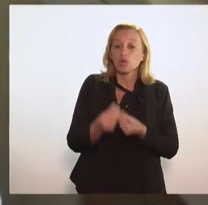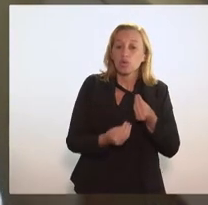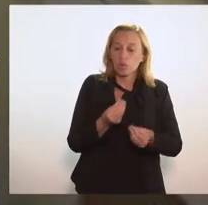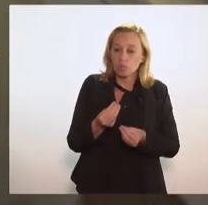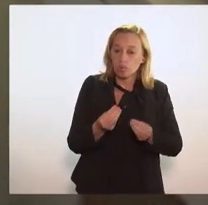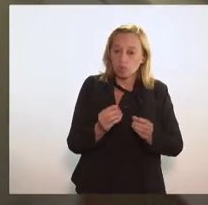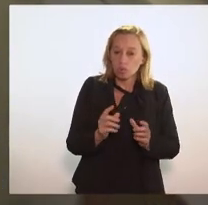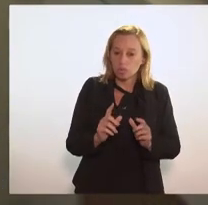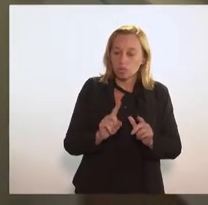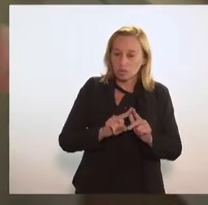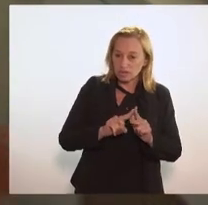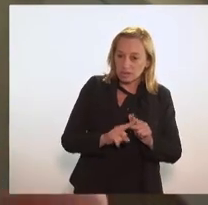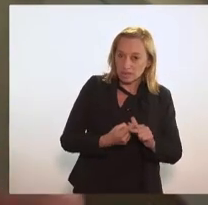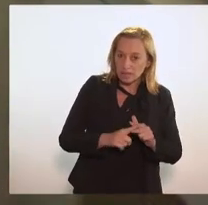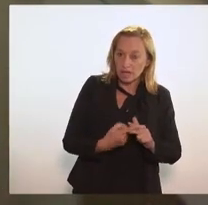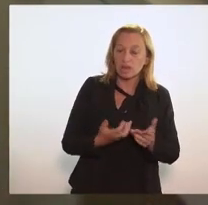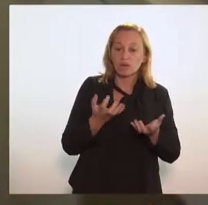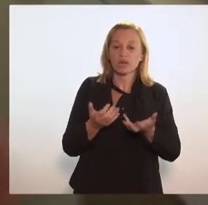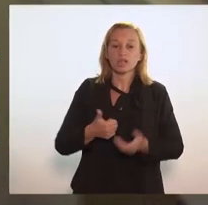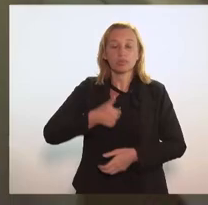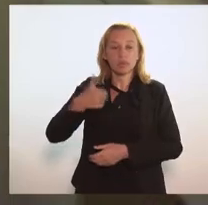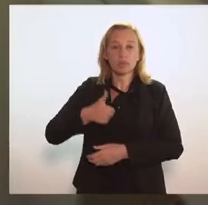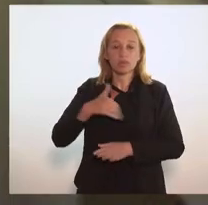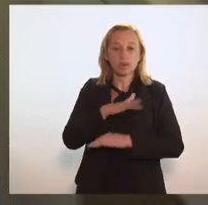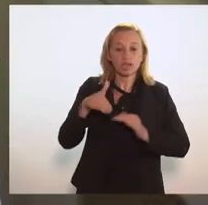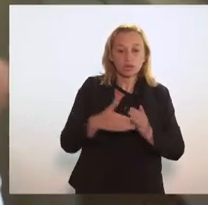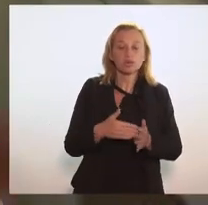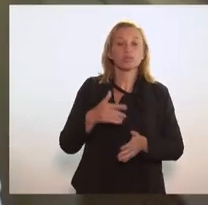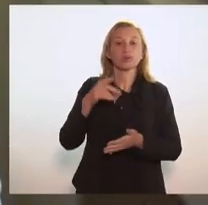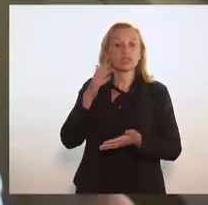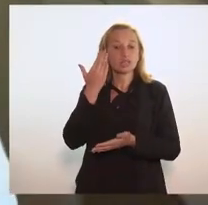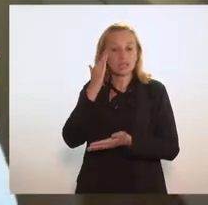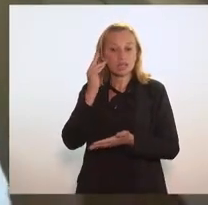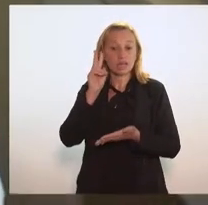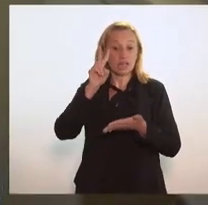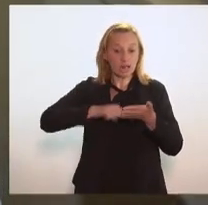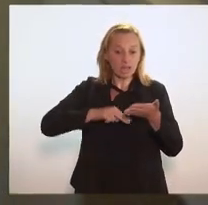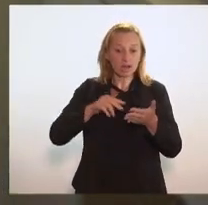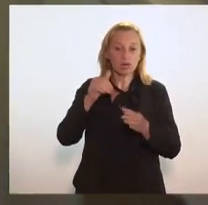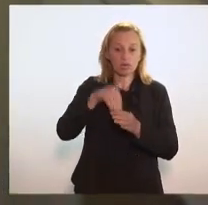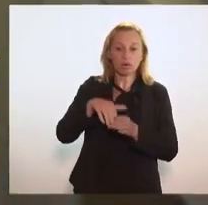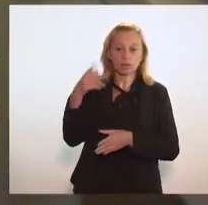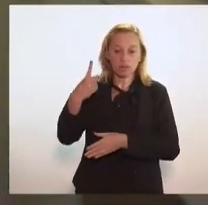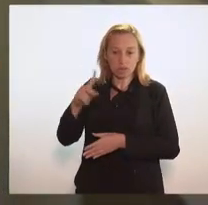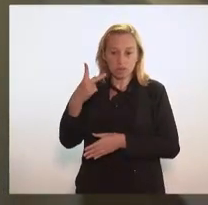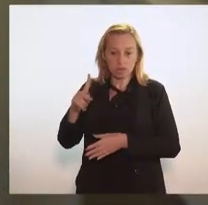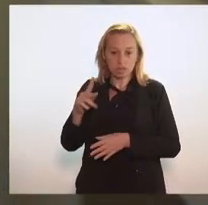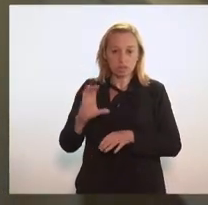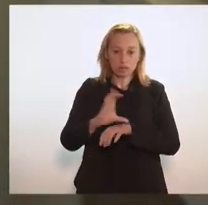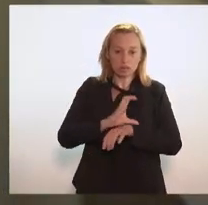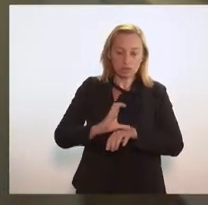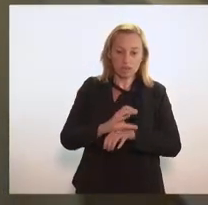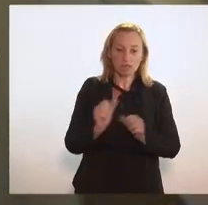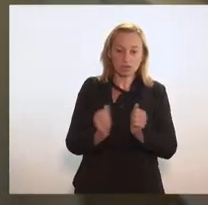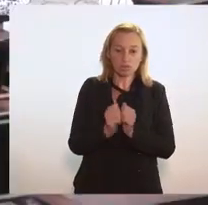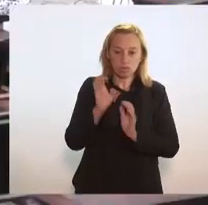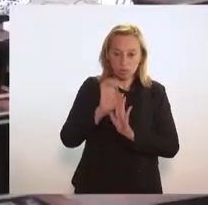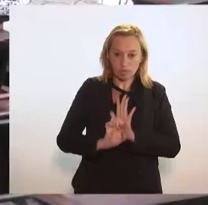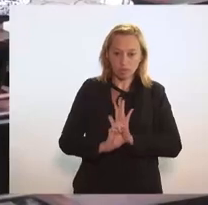gostaria que primeiro para que todo mundo possa entender e ler se o voto dele funcionalidade com em mente por